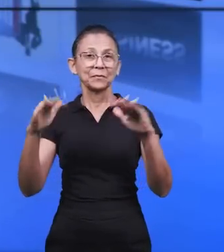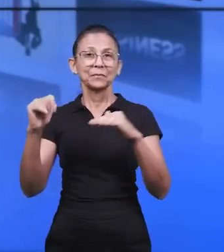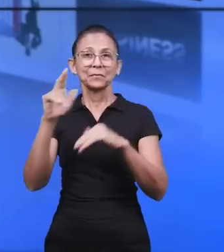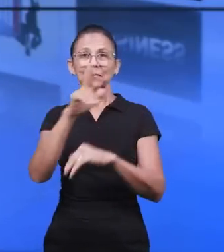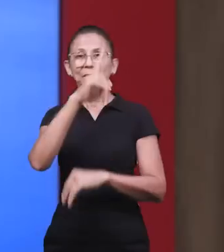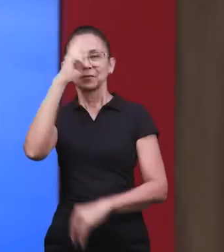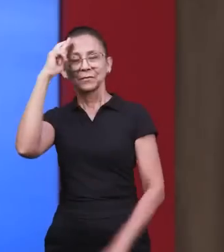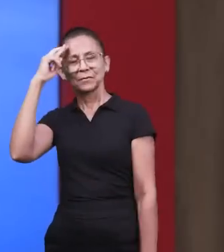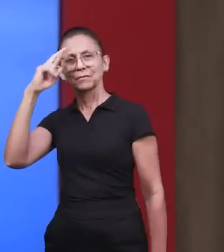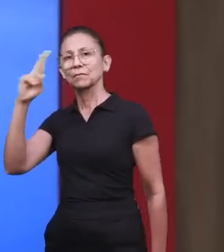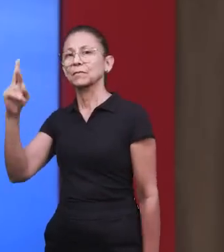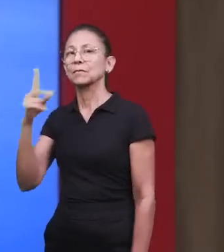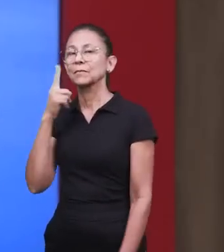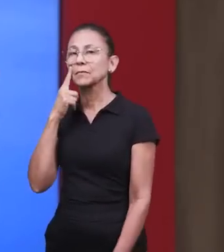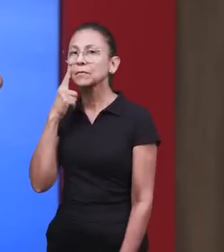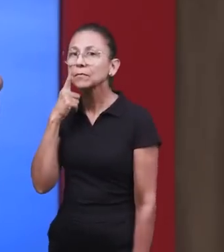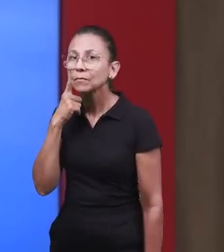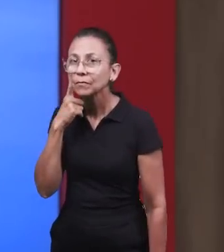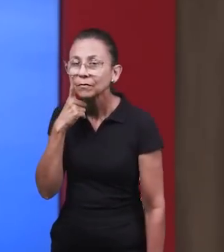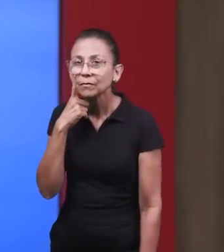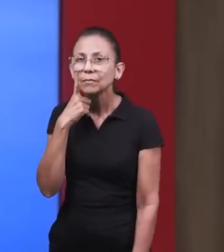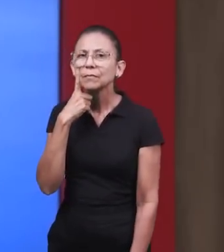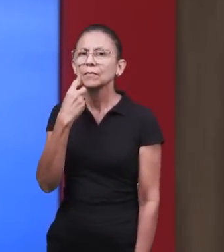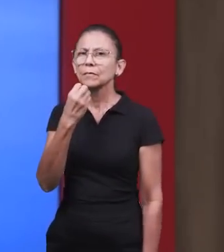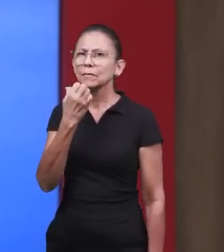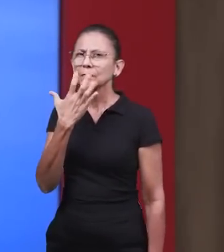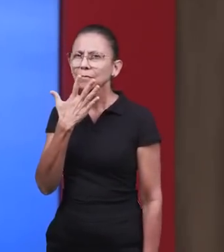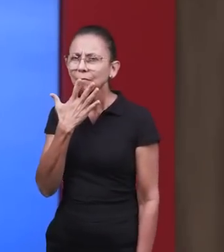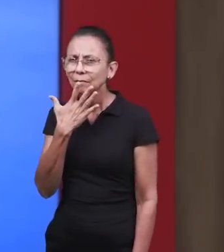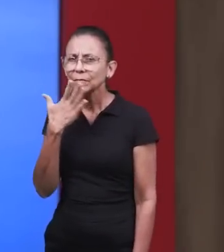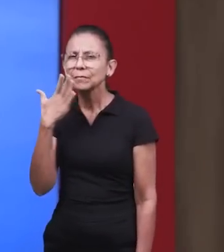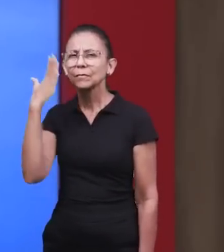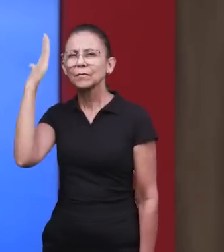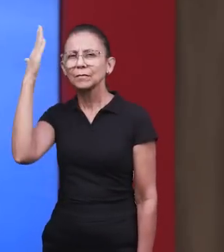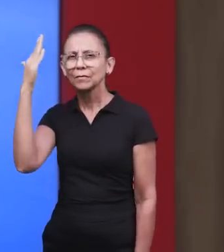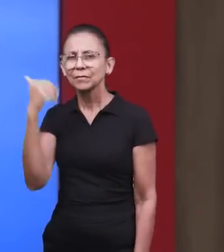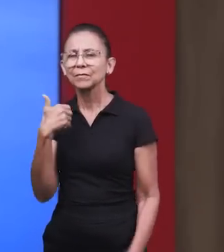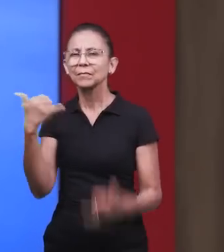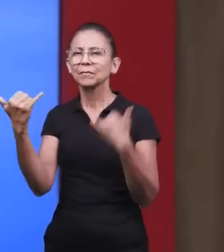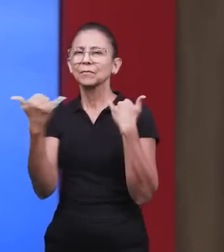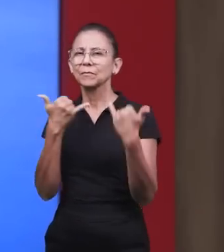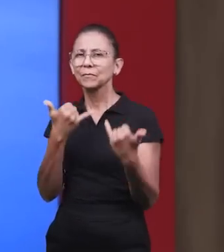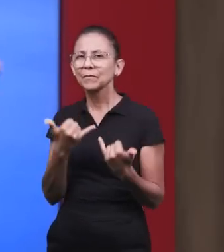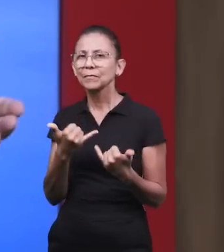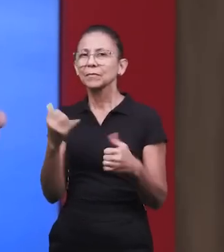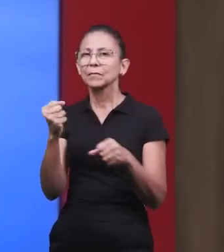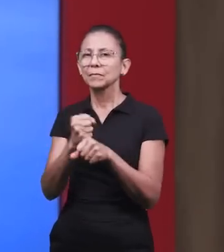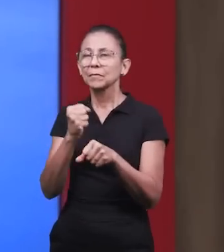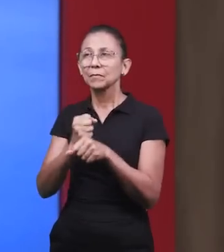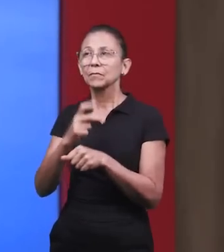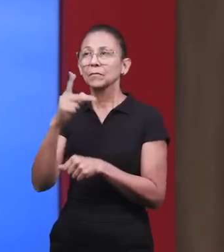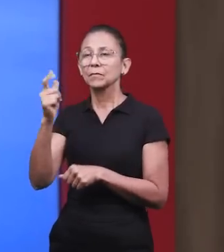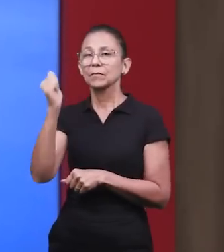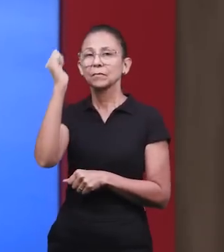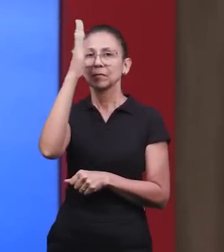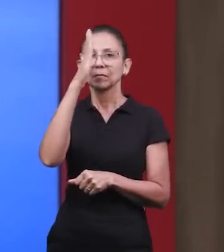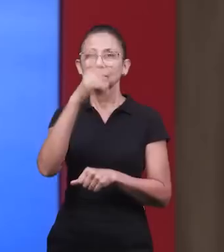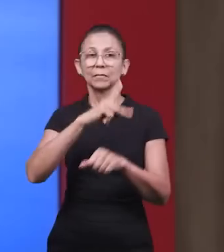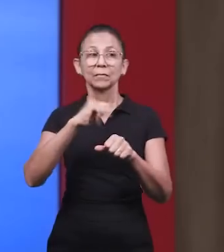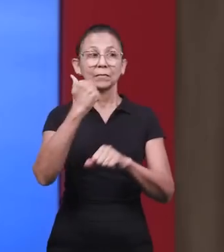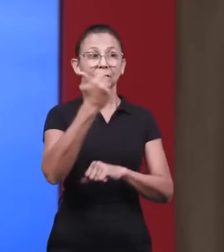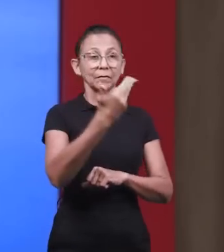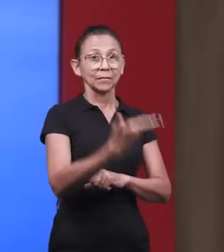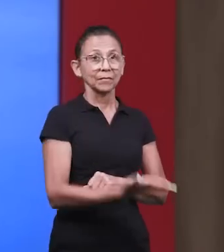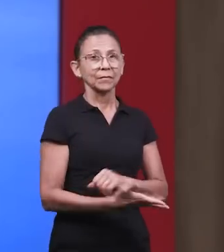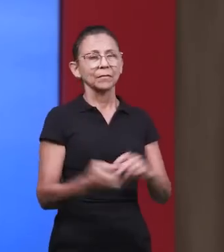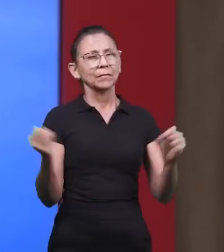Louvado seja Deus! E olha, é muito bom sabermos o que o Senhor tem realizado em sua obra no Brasil e também no exterior.